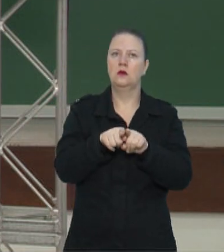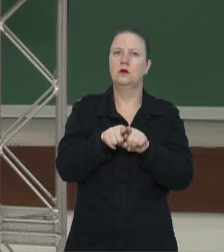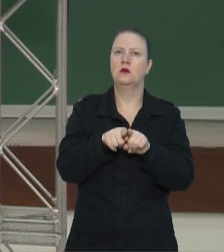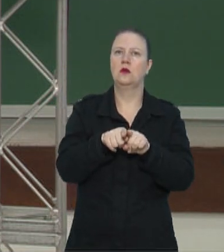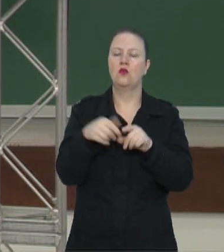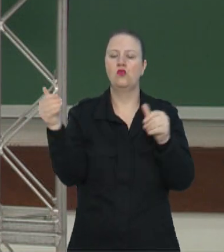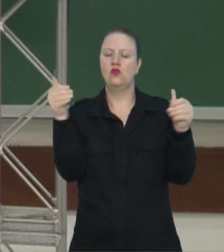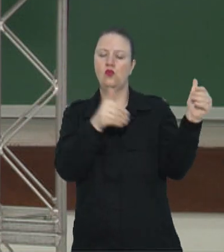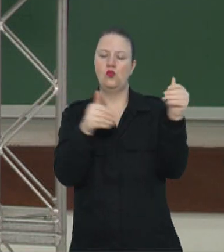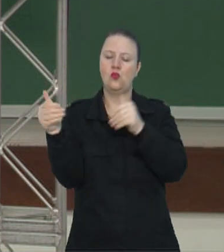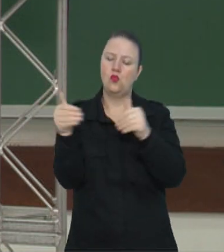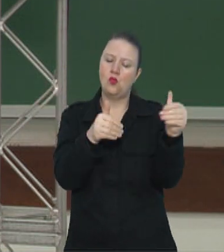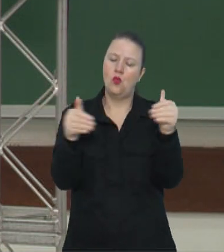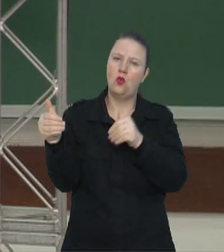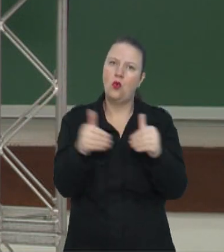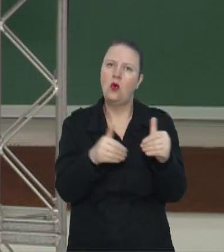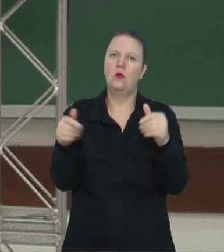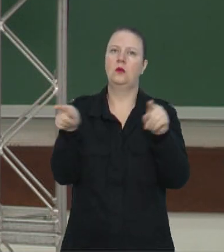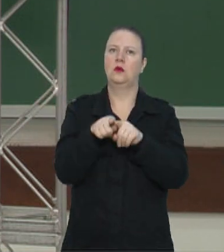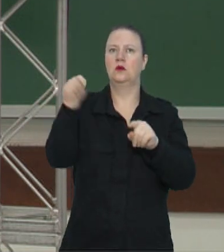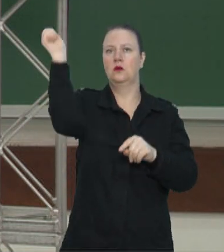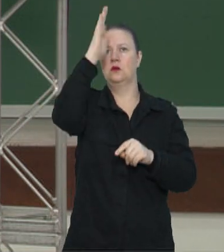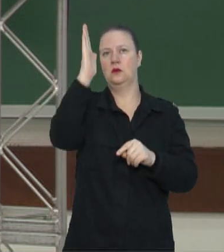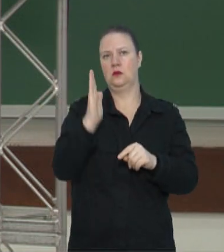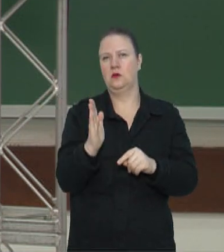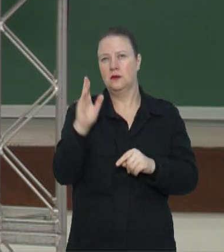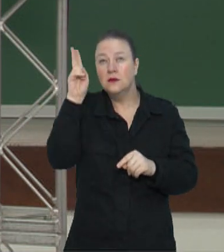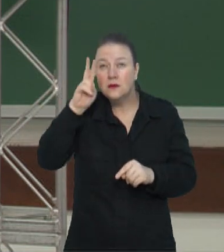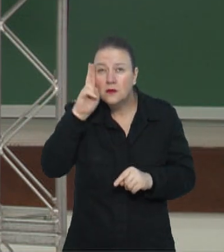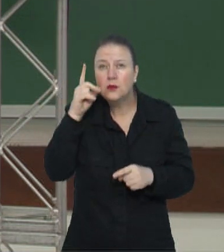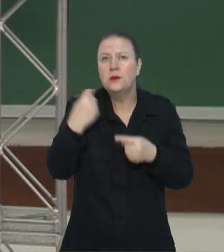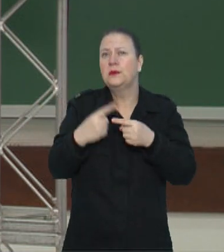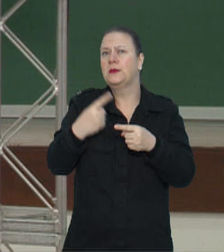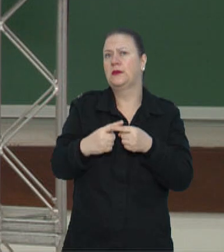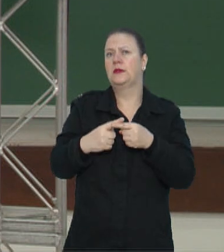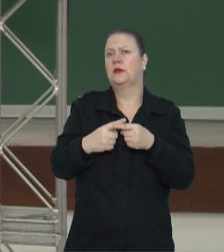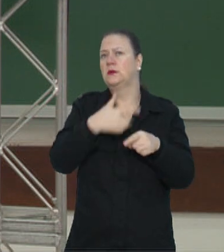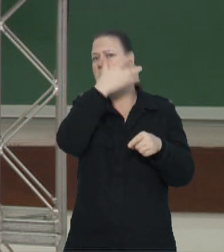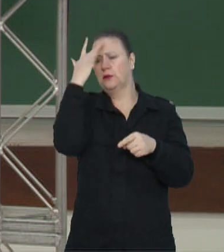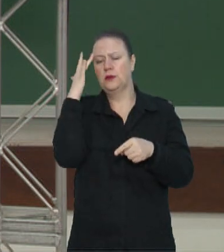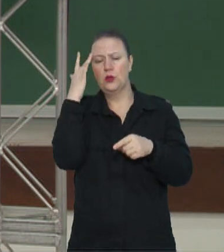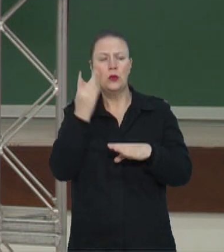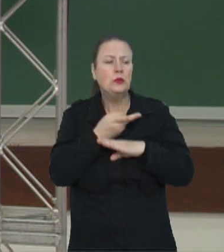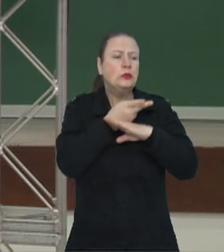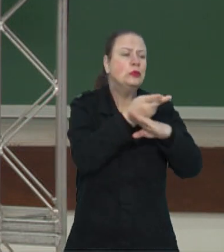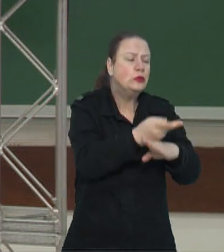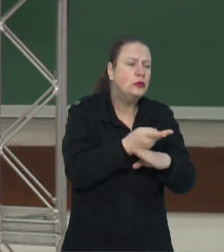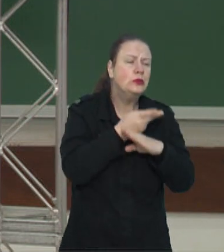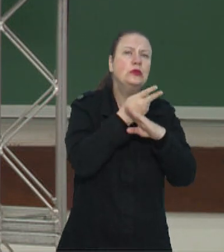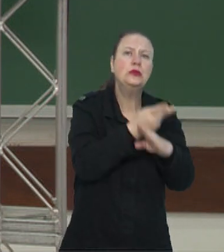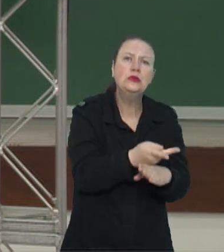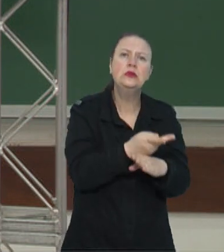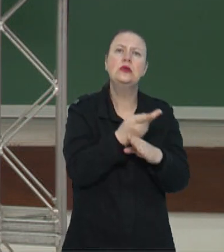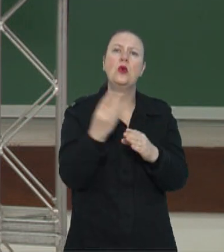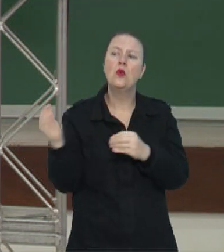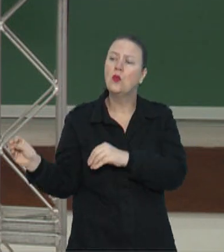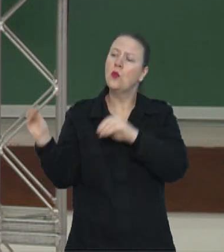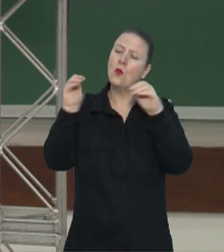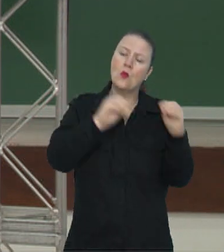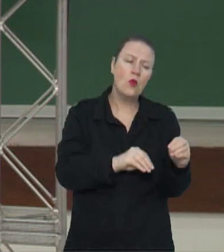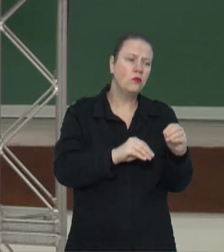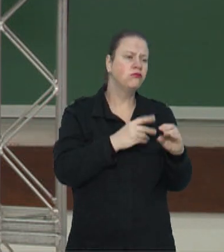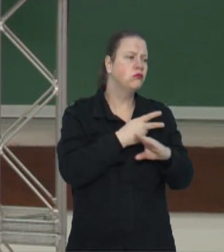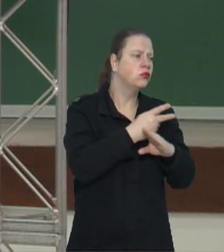migraram para o Brasil. Lembram lá do porquê as pessoas migram? Em busca de melhores condições de vida, em busca de